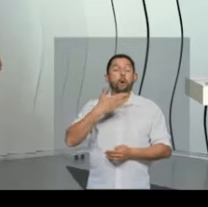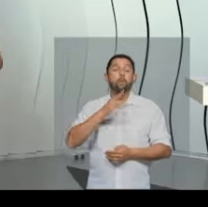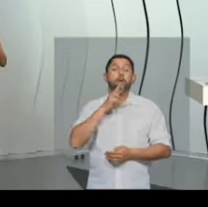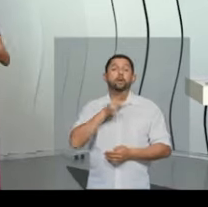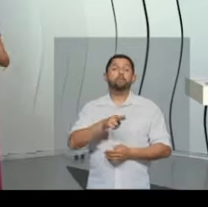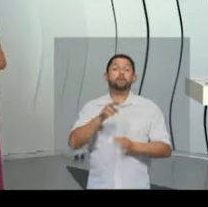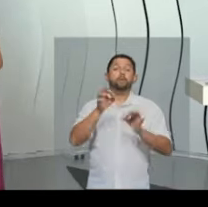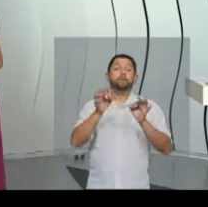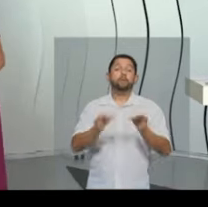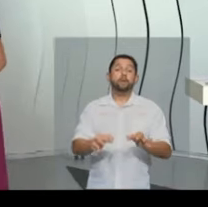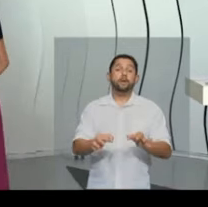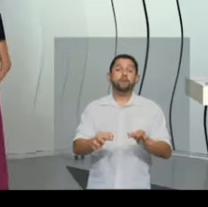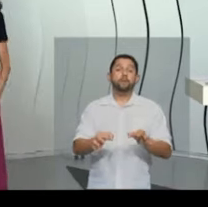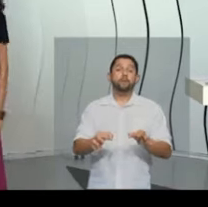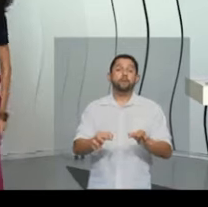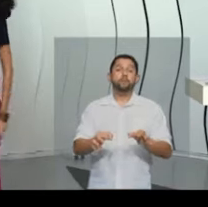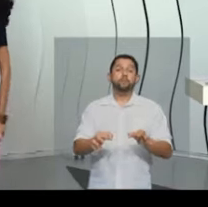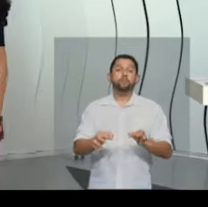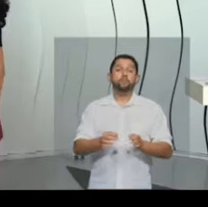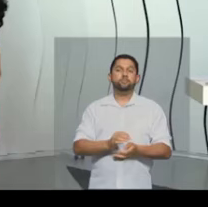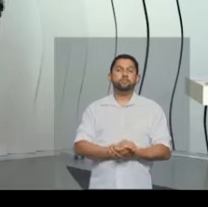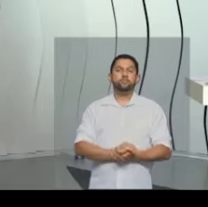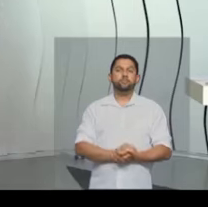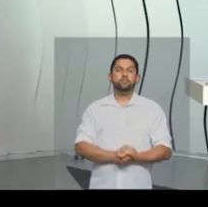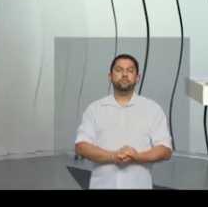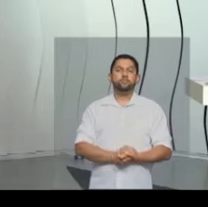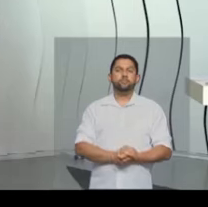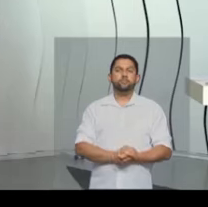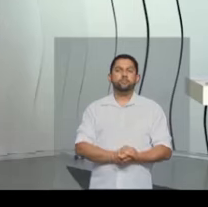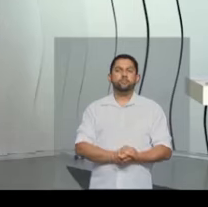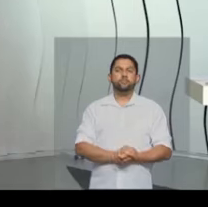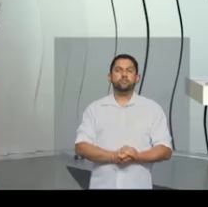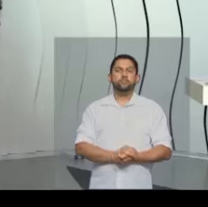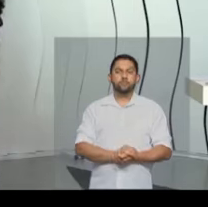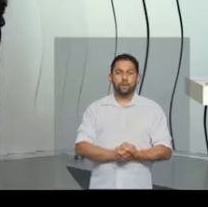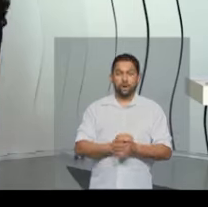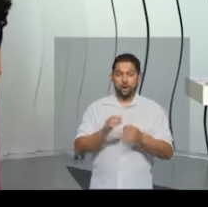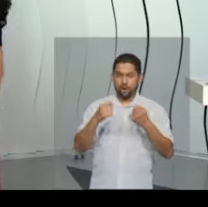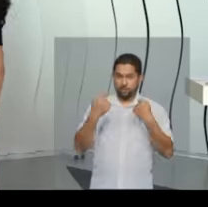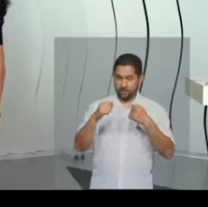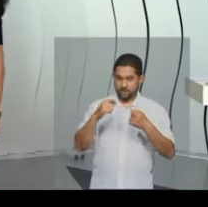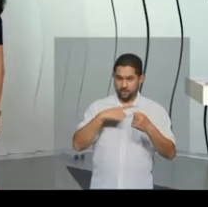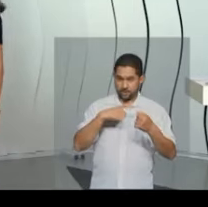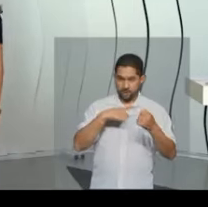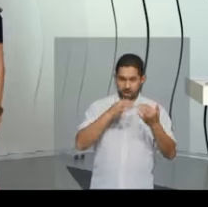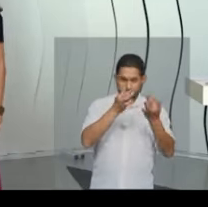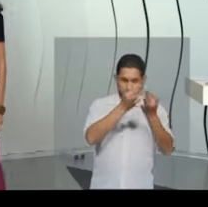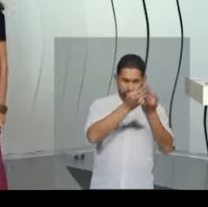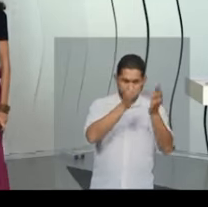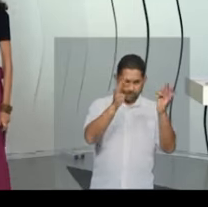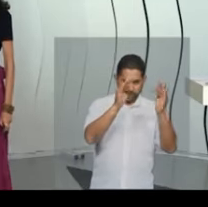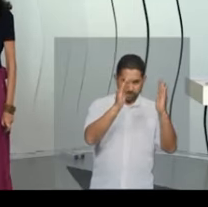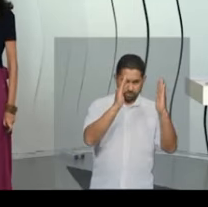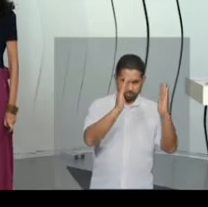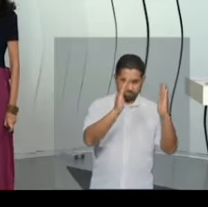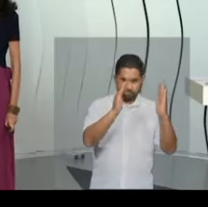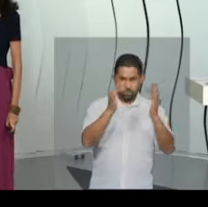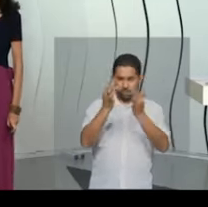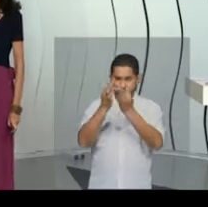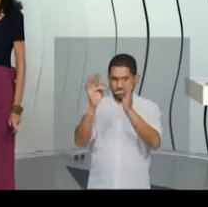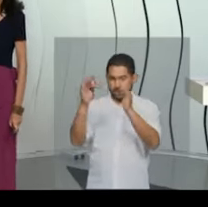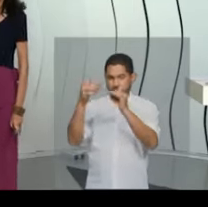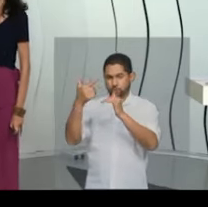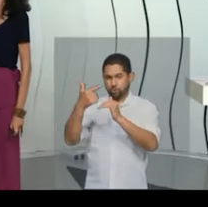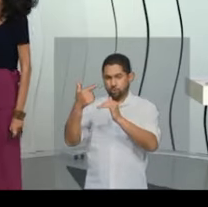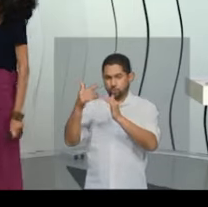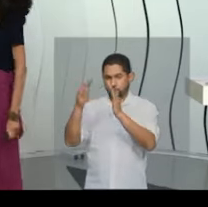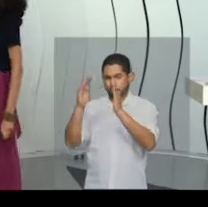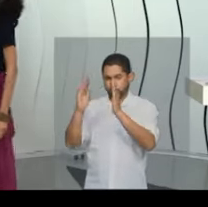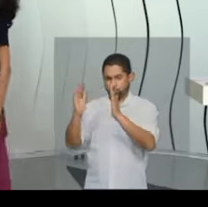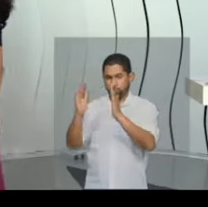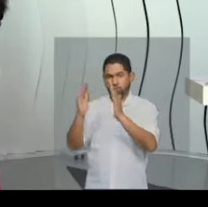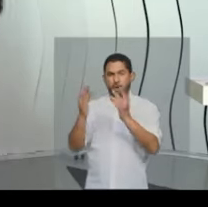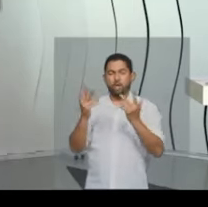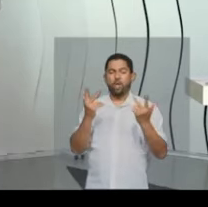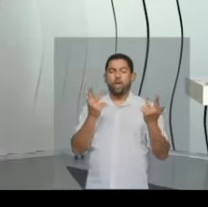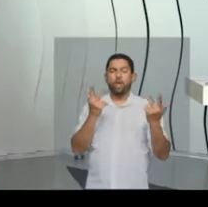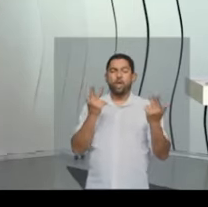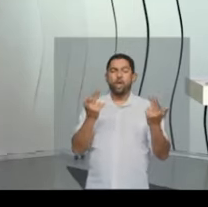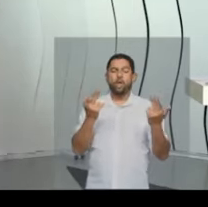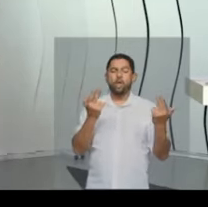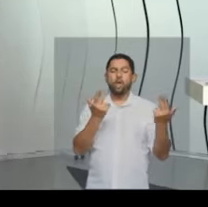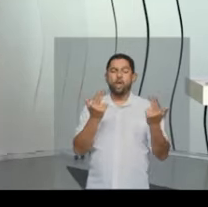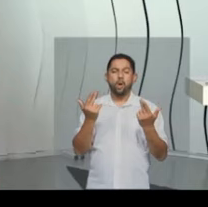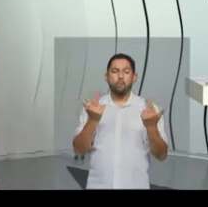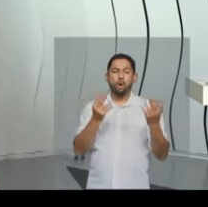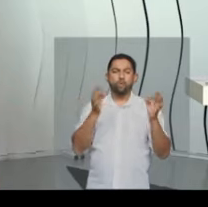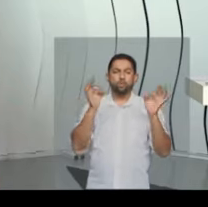Qual alternativa que está correta? Aquela que os dois estão corretos. A primeira